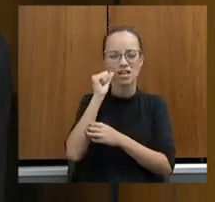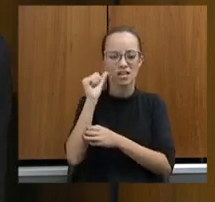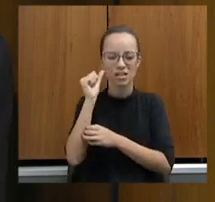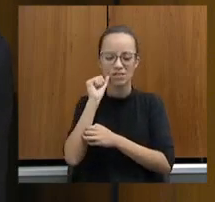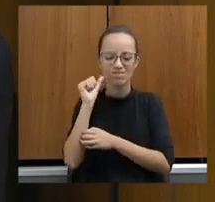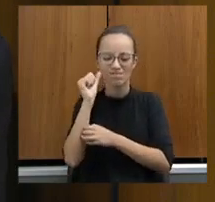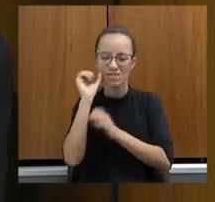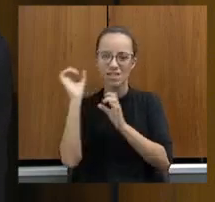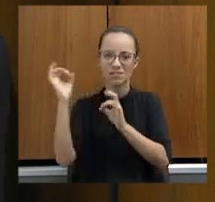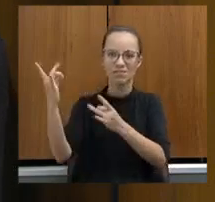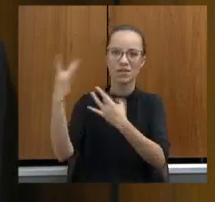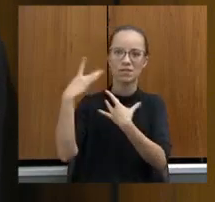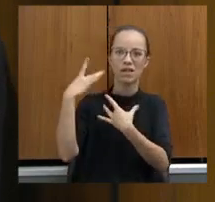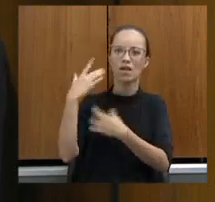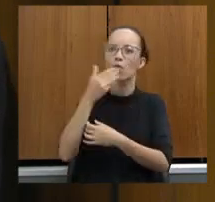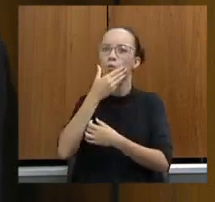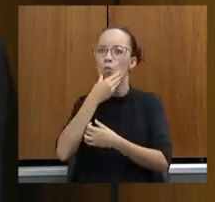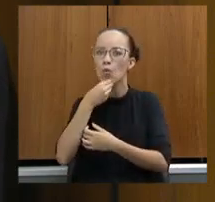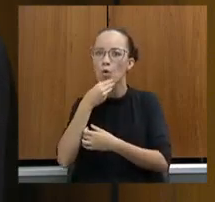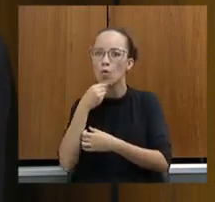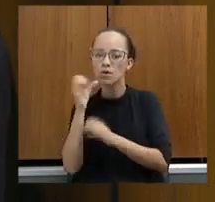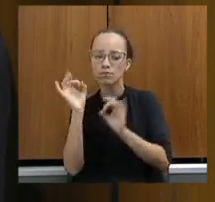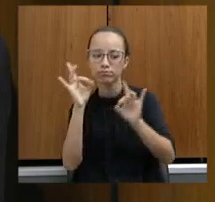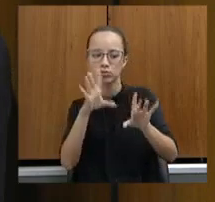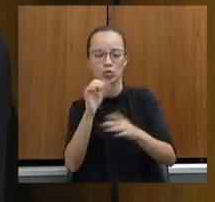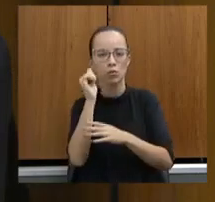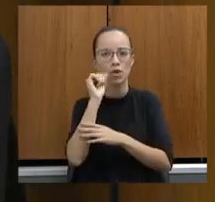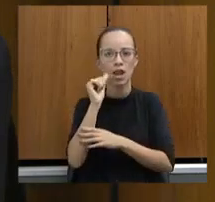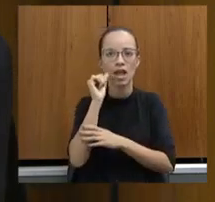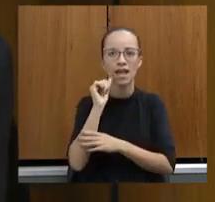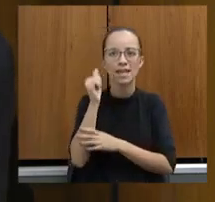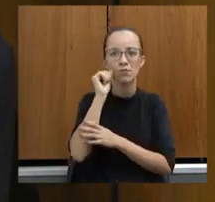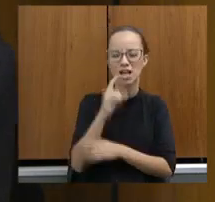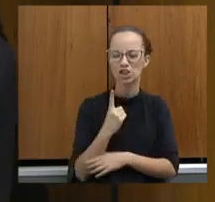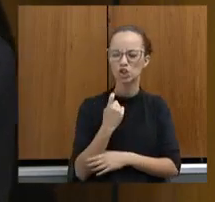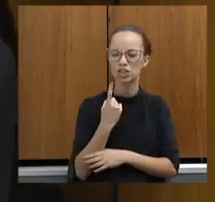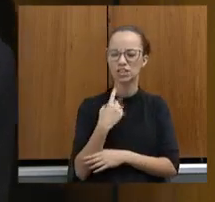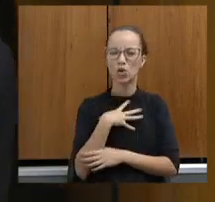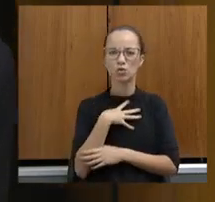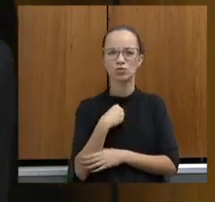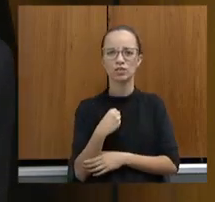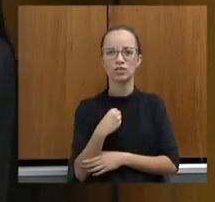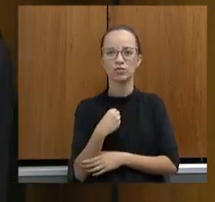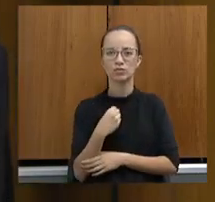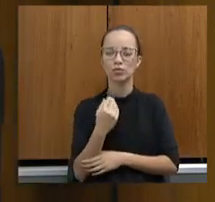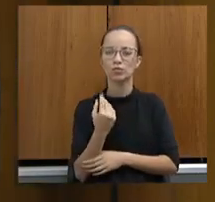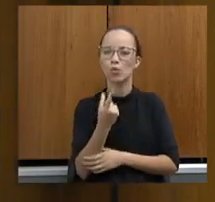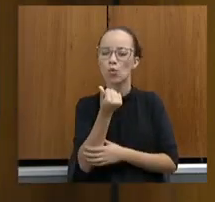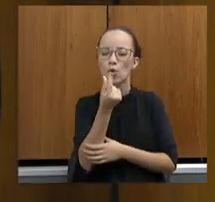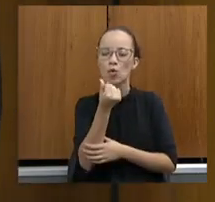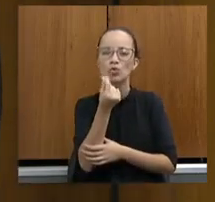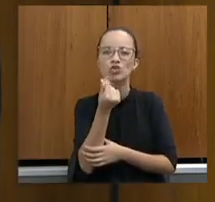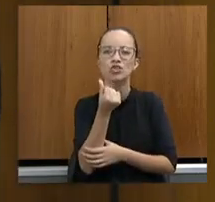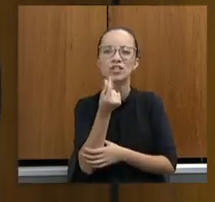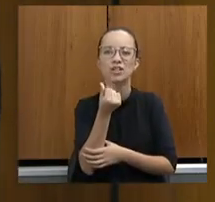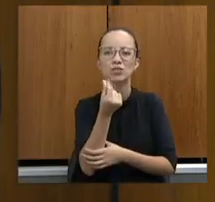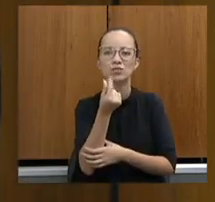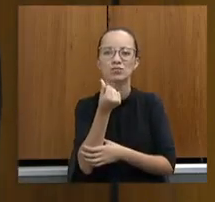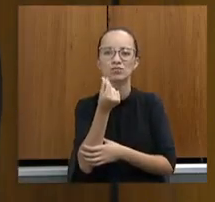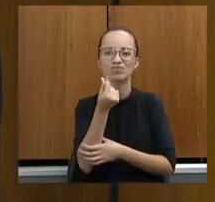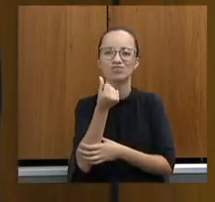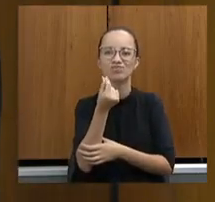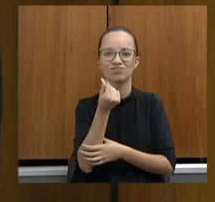maridos fujões deixa mulher com os filhos o dinheiro do alimento das mulheres o governo passado